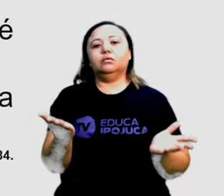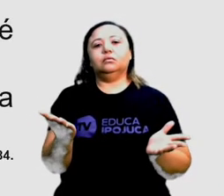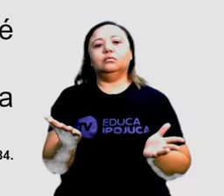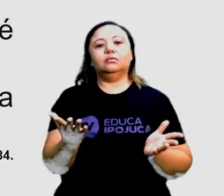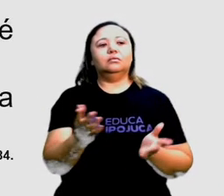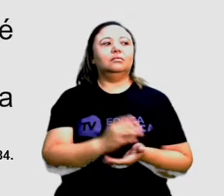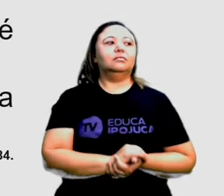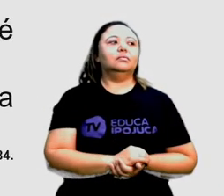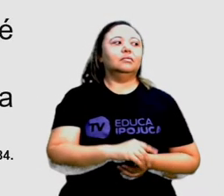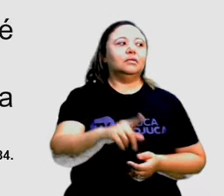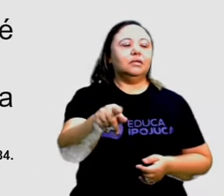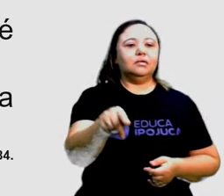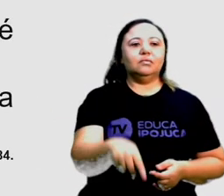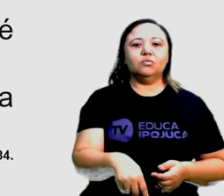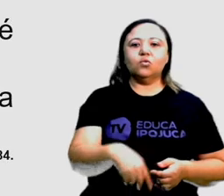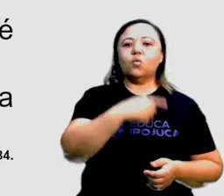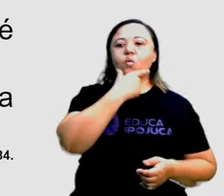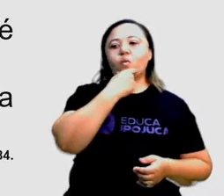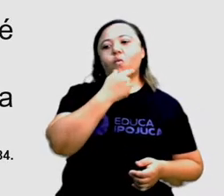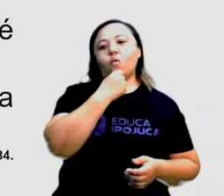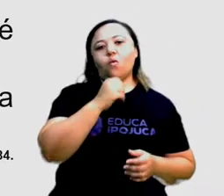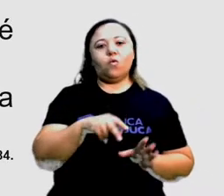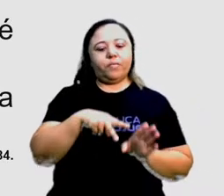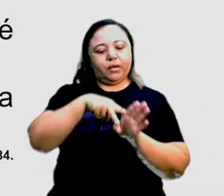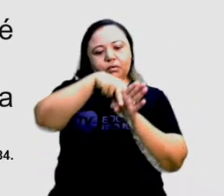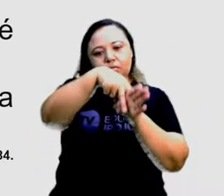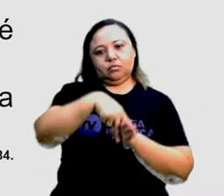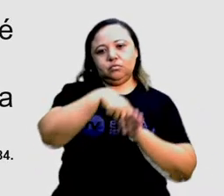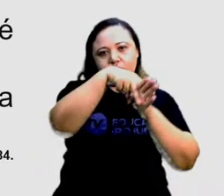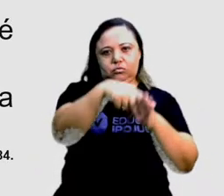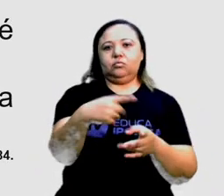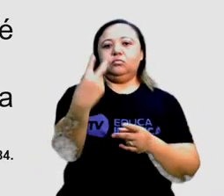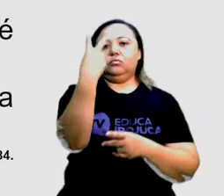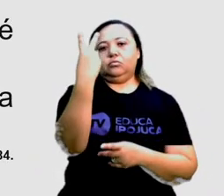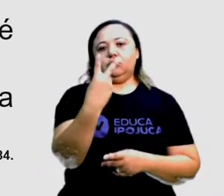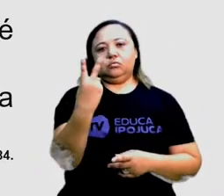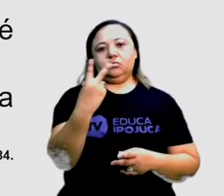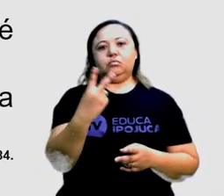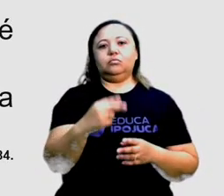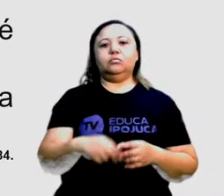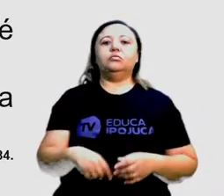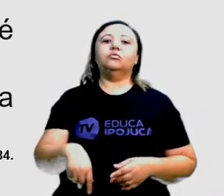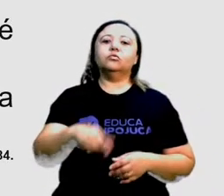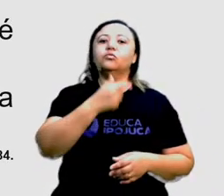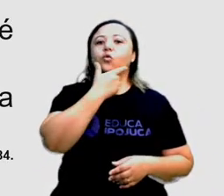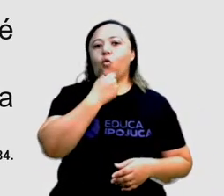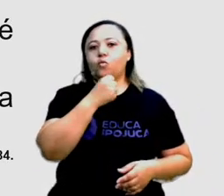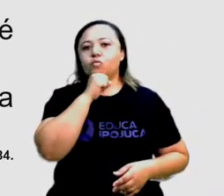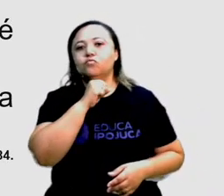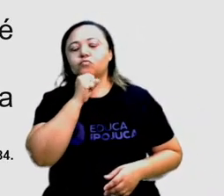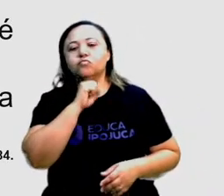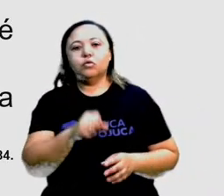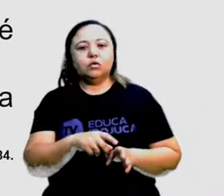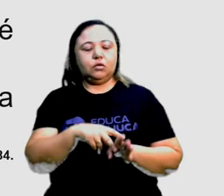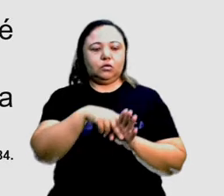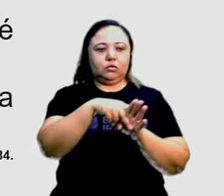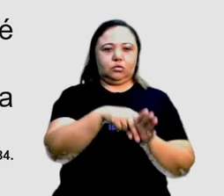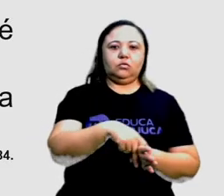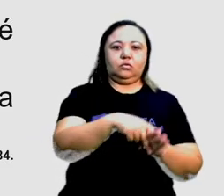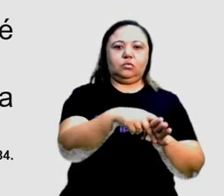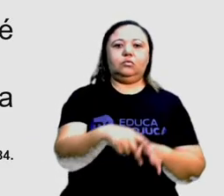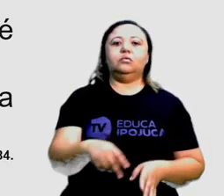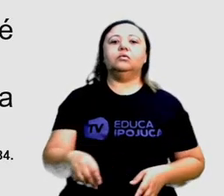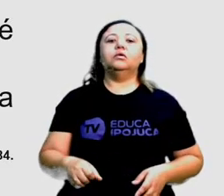Miguelin. De repente lá vinha um homem a cavalo. Eram dois. Um senhor de fora, o claro de roupa.